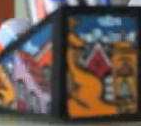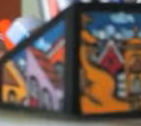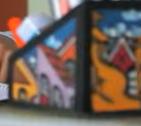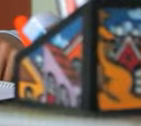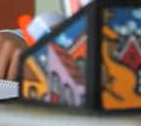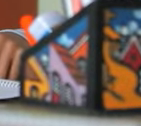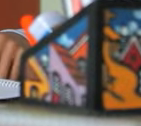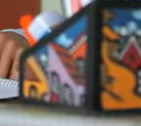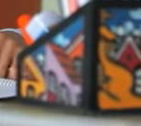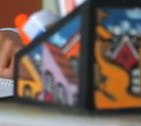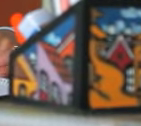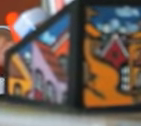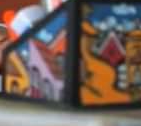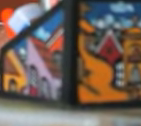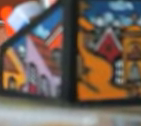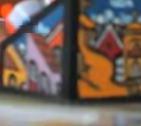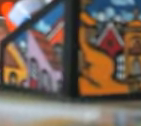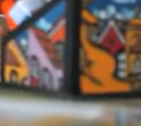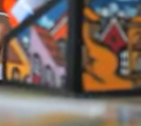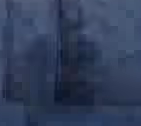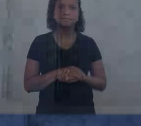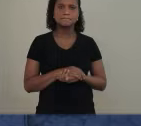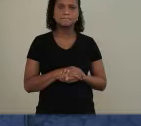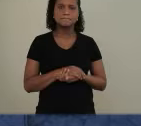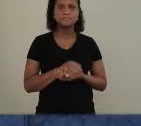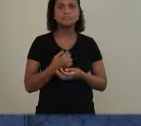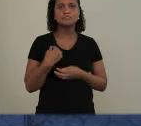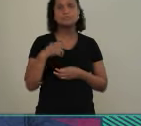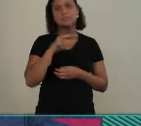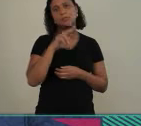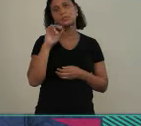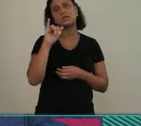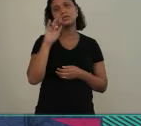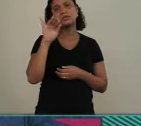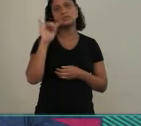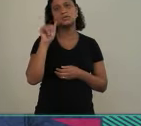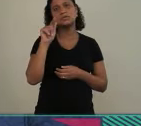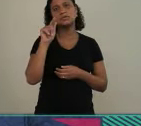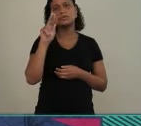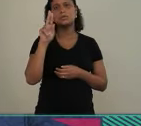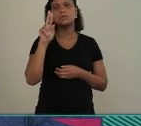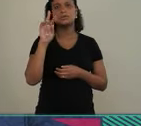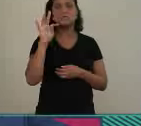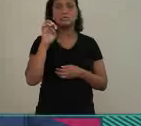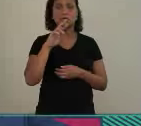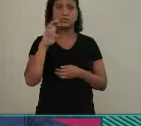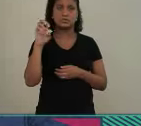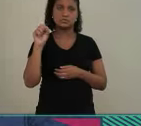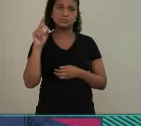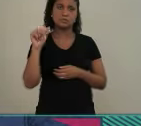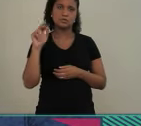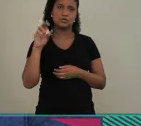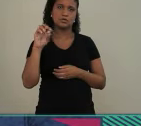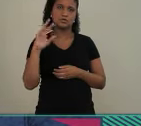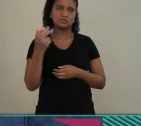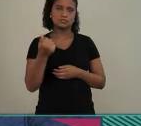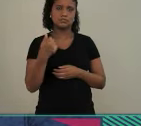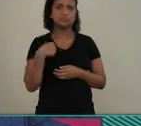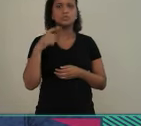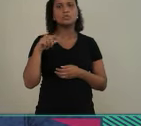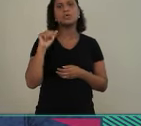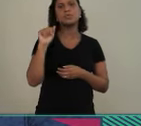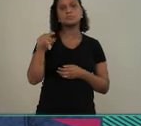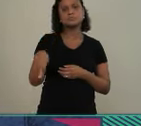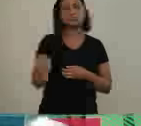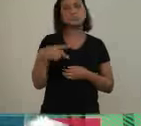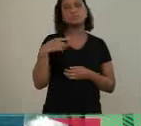desenha num caderno enquanto a mãe o observa. Meu nome é Iria Guterres da Rocha. Eu sou aposentada